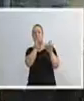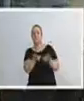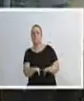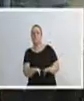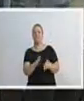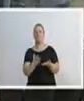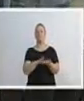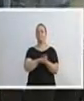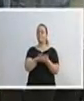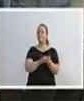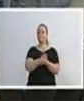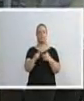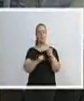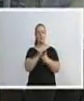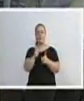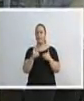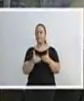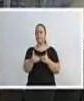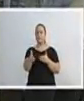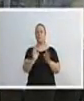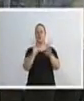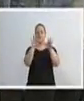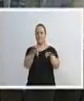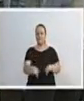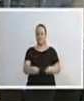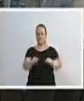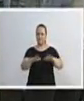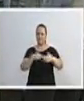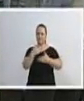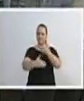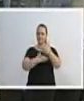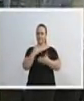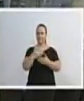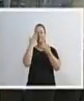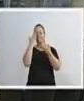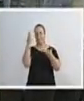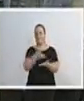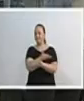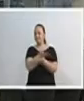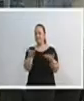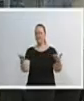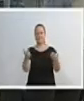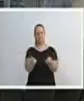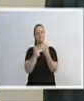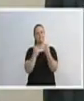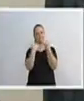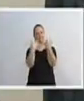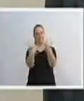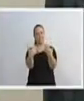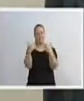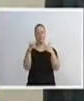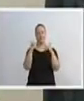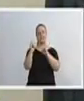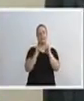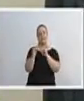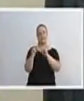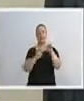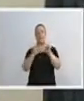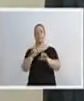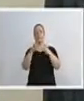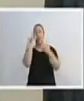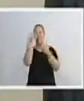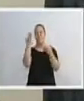Nada mais havendo a tratar, encerra a presente reunião extraordinária. Obrigado a todos que nos acompanharam aqui no plenário, pela TVL, pela internet. Obrigado, senhores